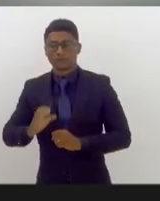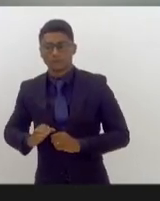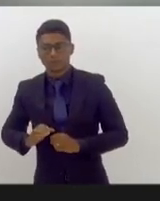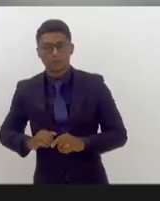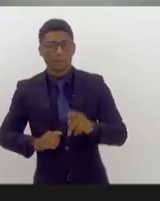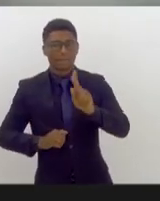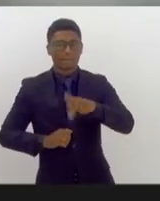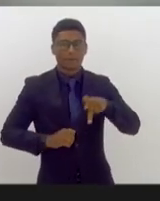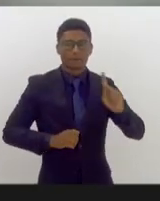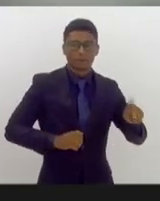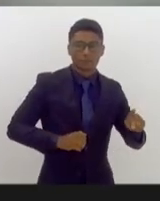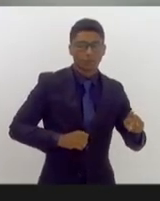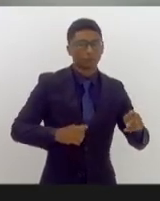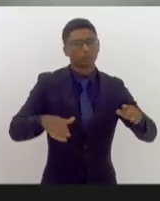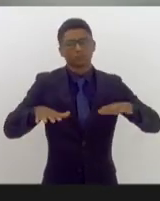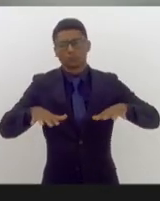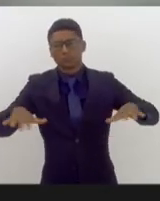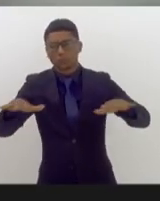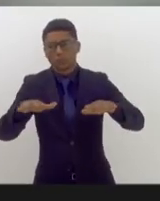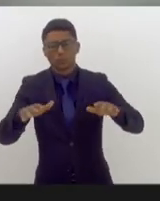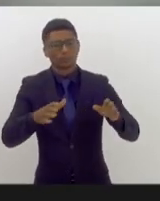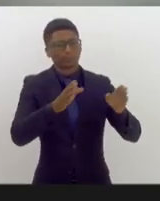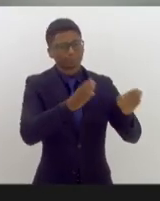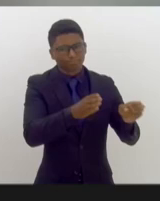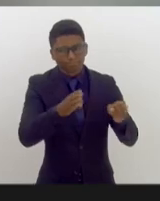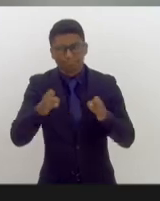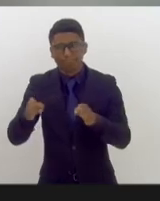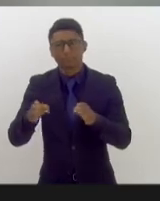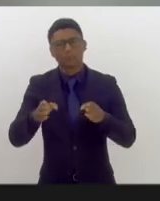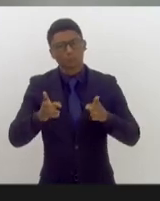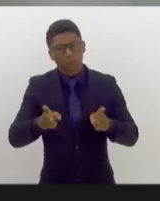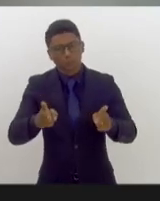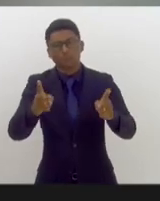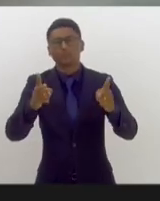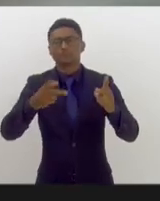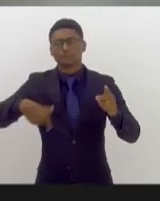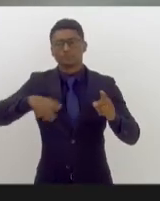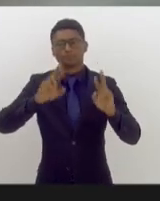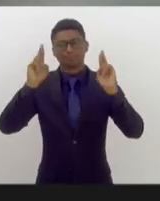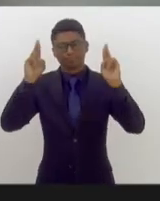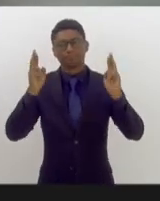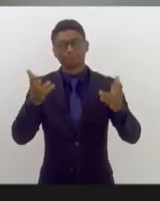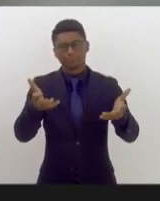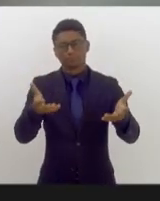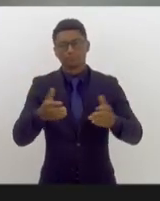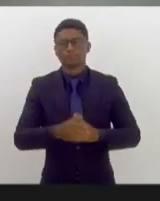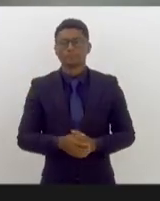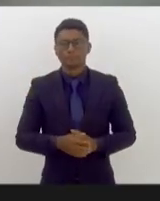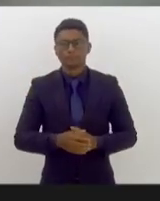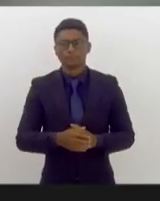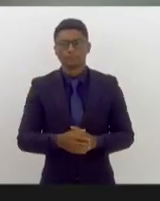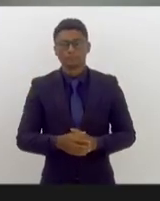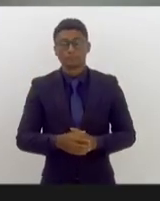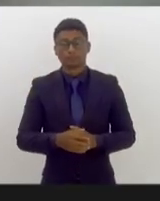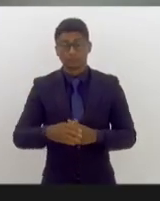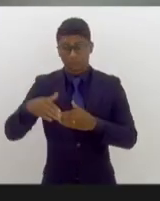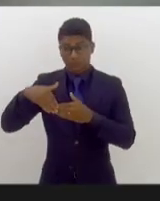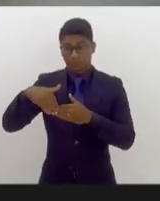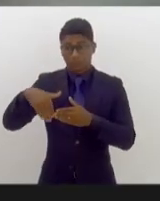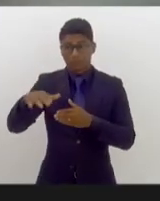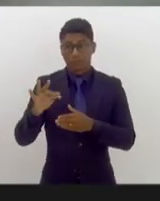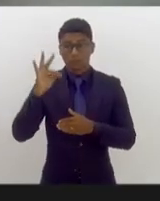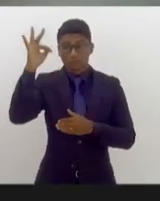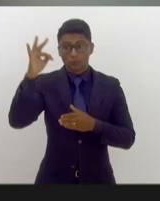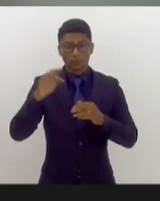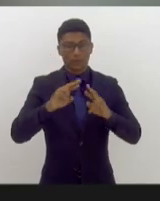e todas as representações aqui. Eu pretendo participar, claro, né, das próximas audiências. Só